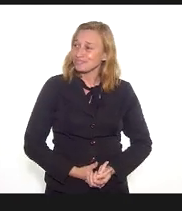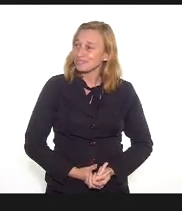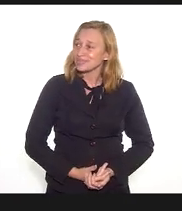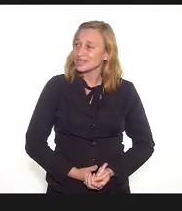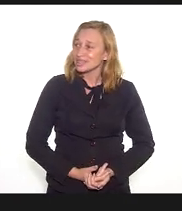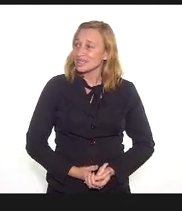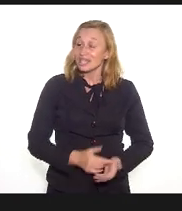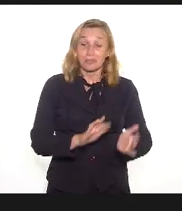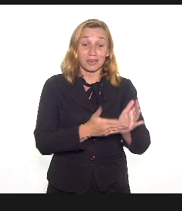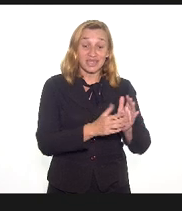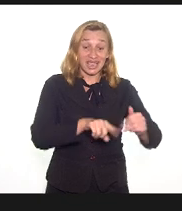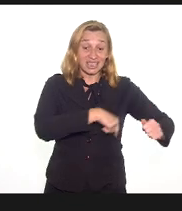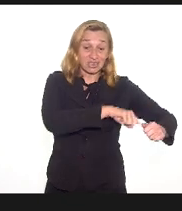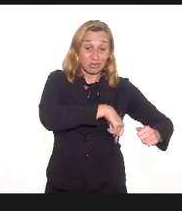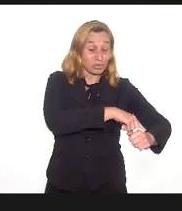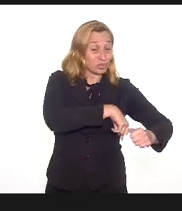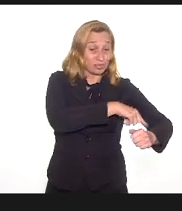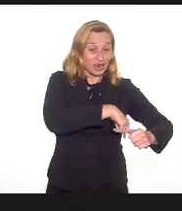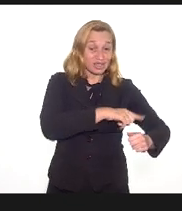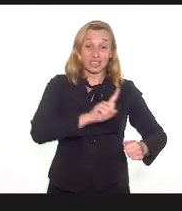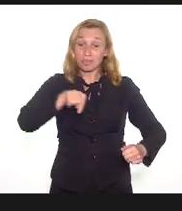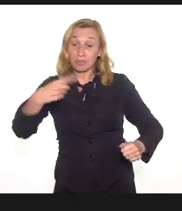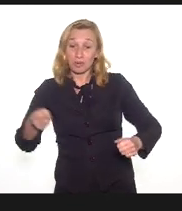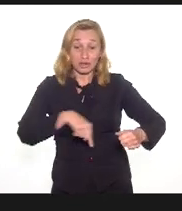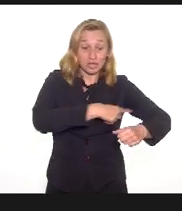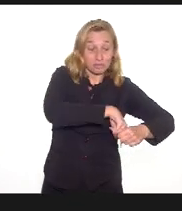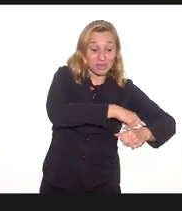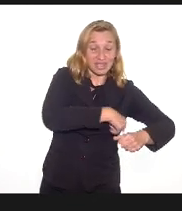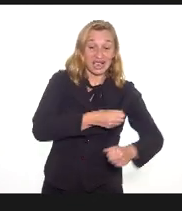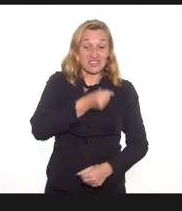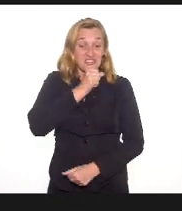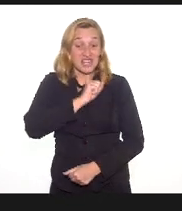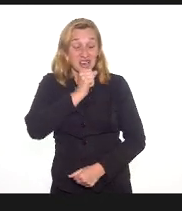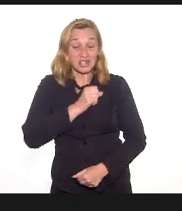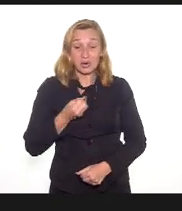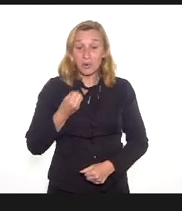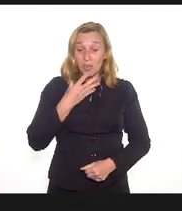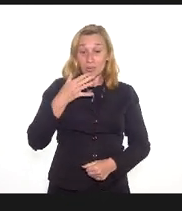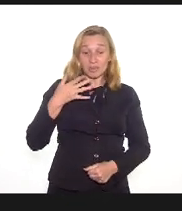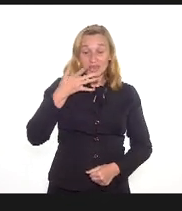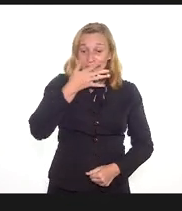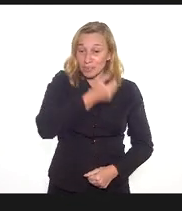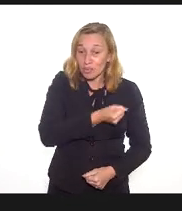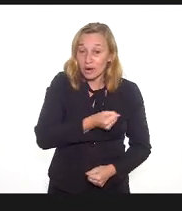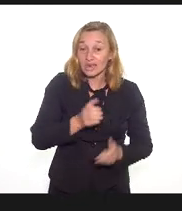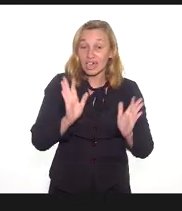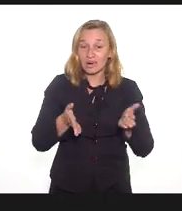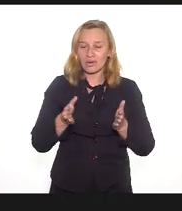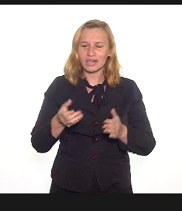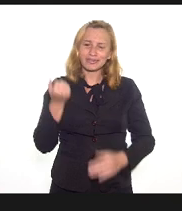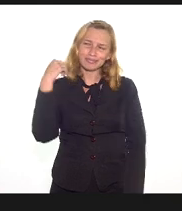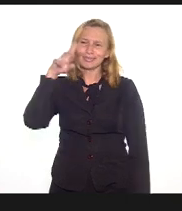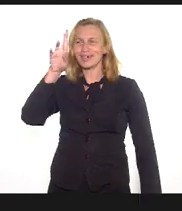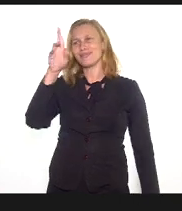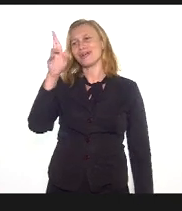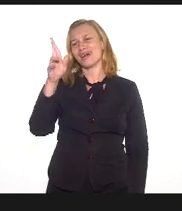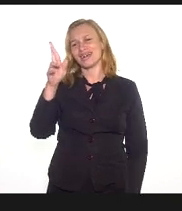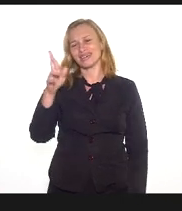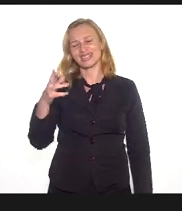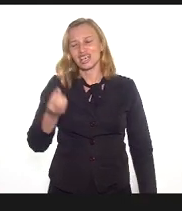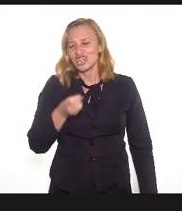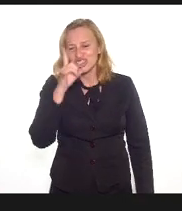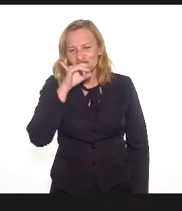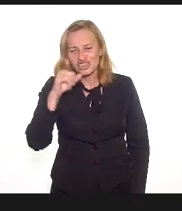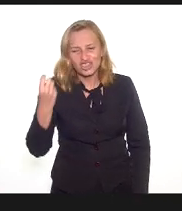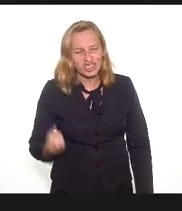panela que muito mexe, depois a panela velha que faz comida boa, e agora nosso querido Eliomar. Dia da poesia,